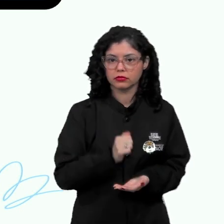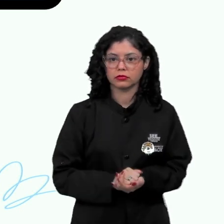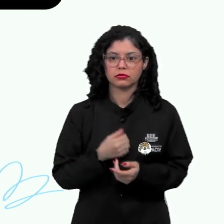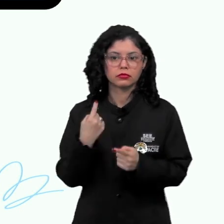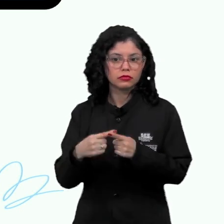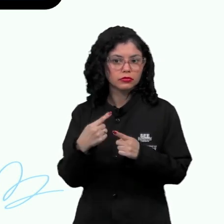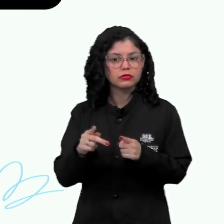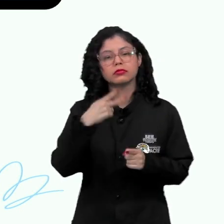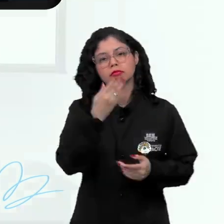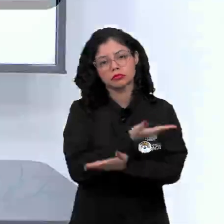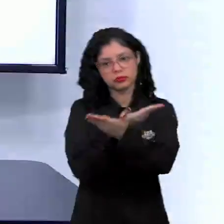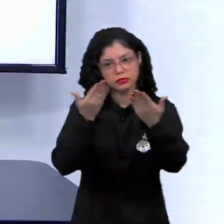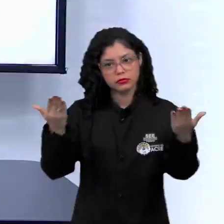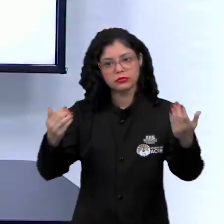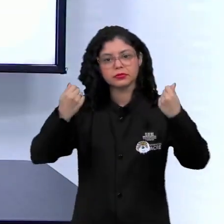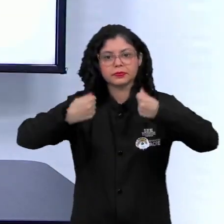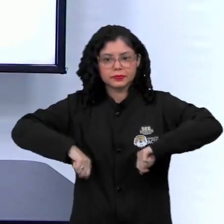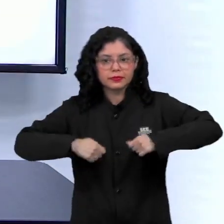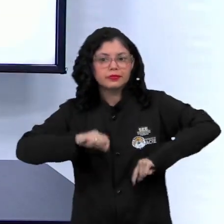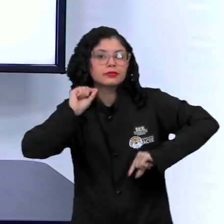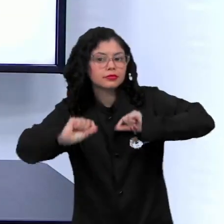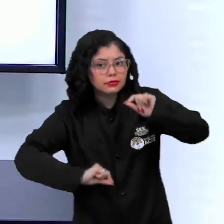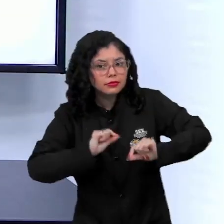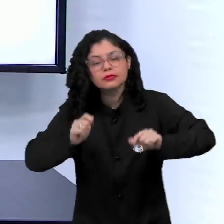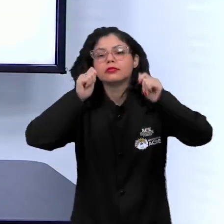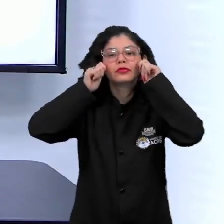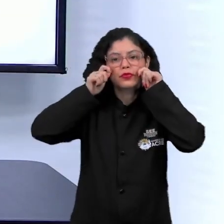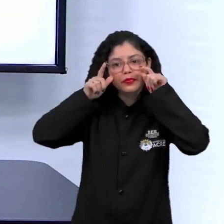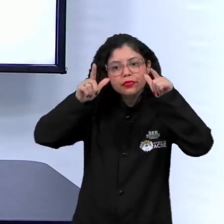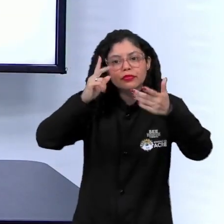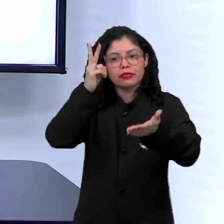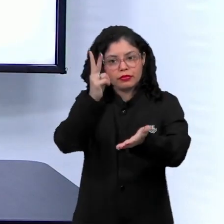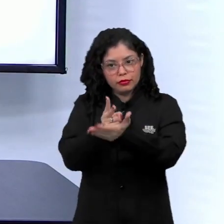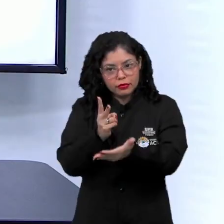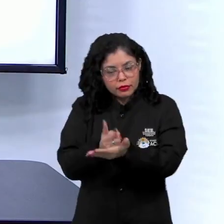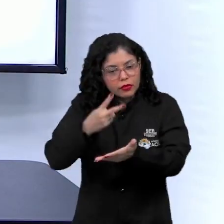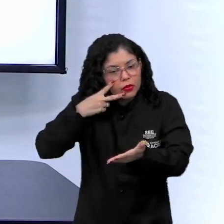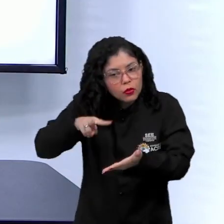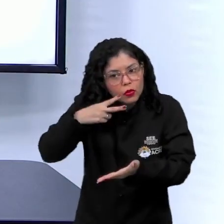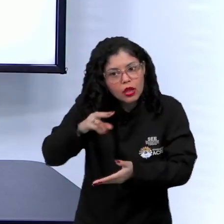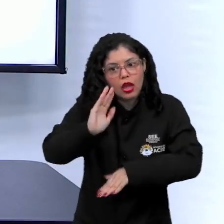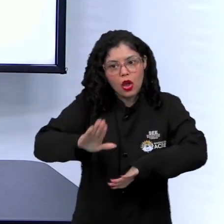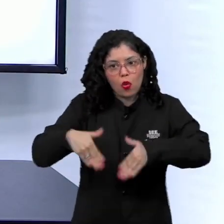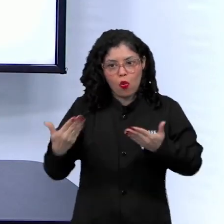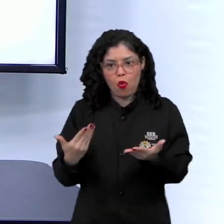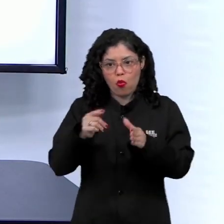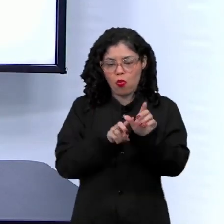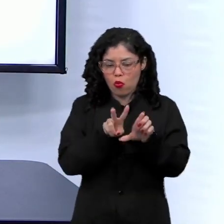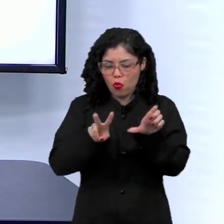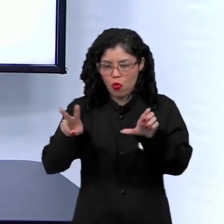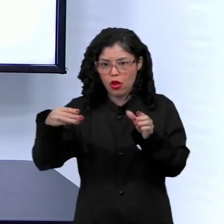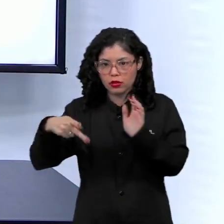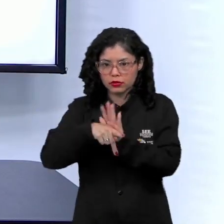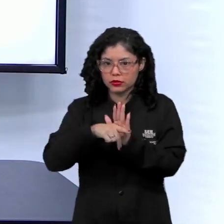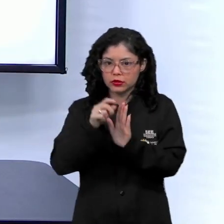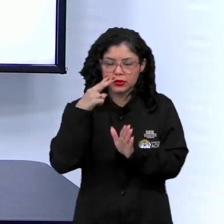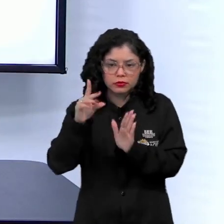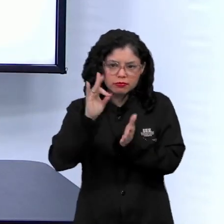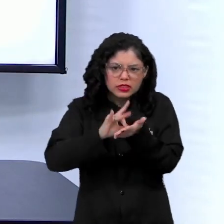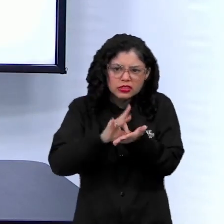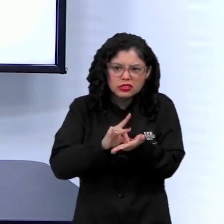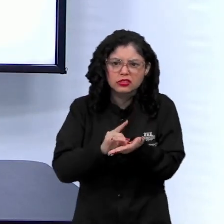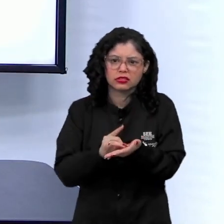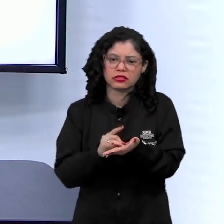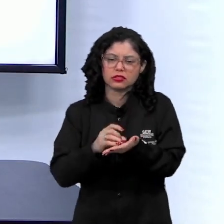porque eu falei para vocês que vocês precisam ter atenção de sempre verificar lá a fonte, verificar o